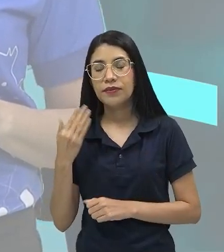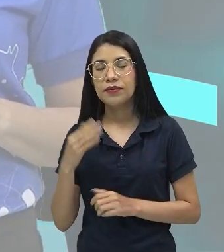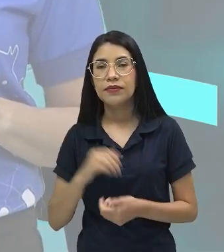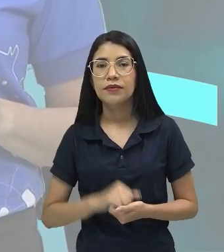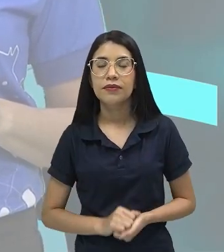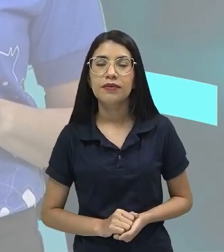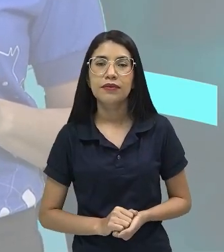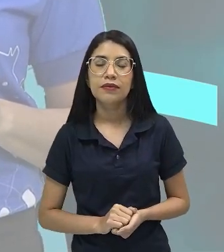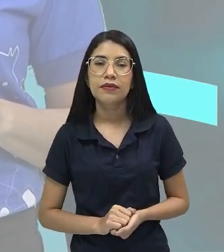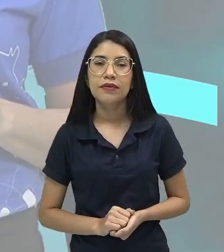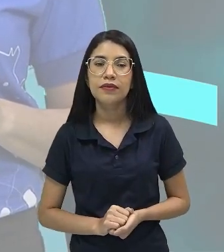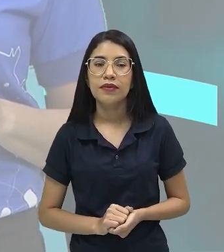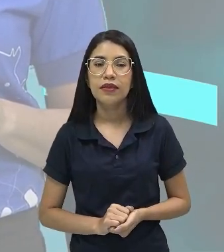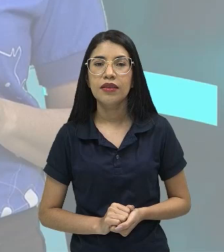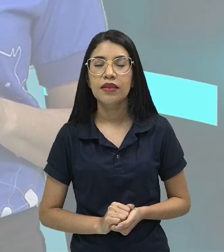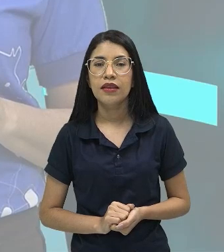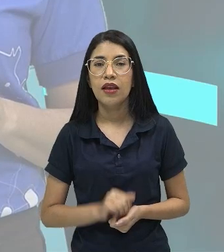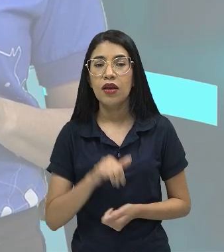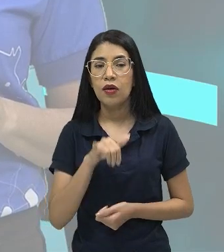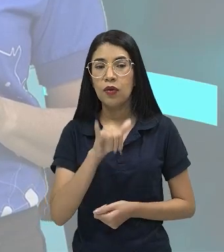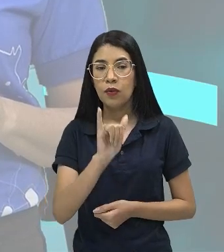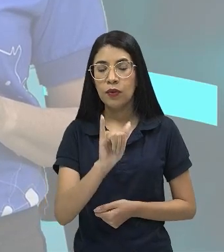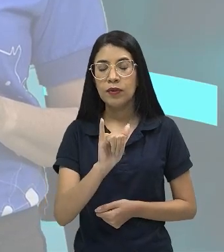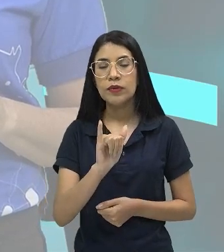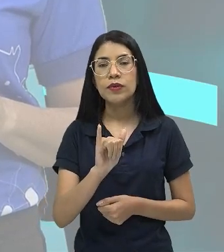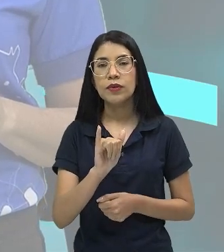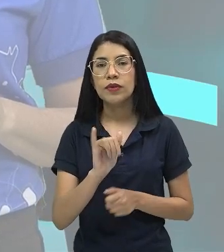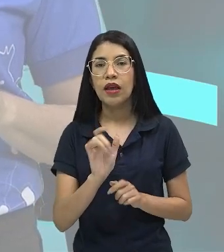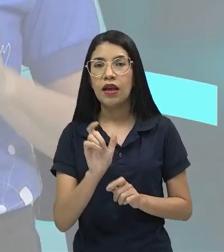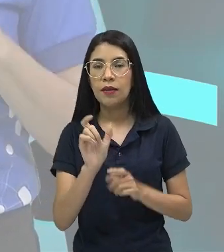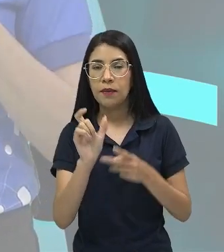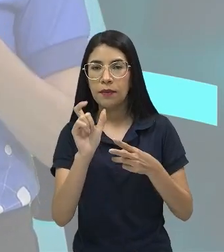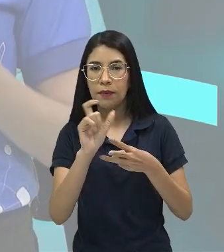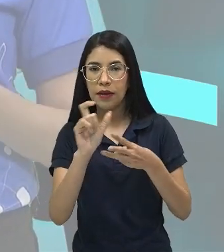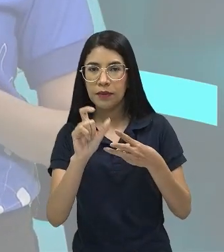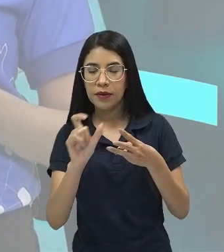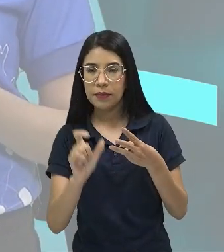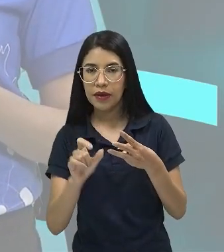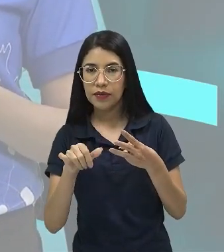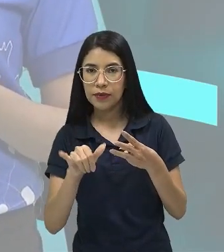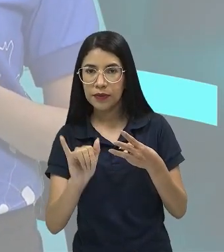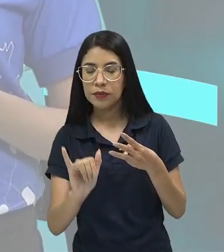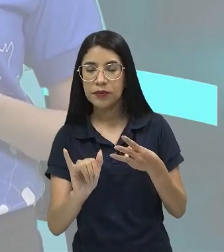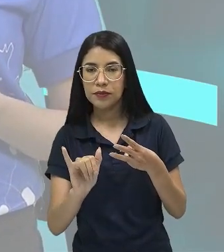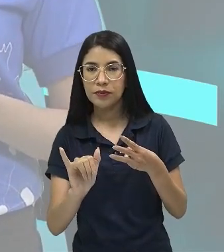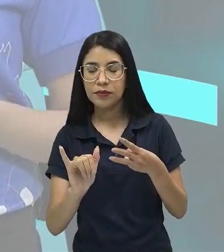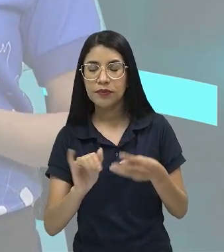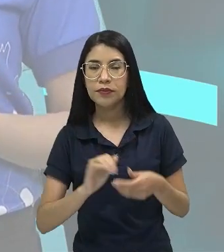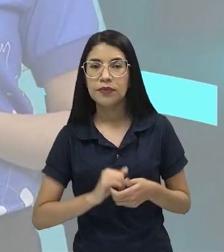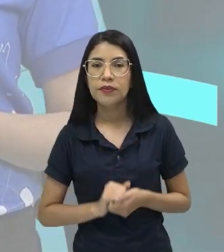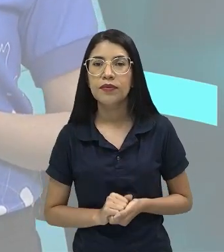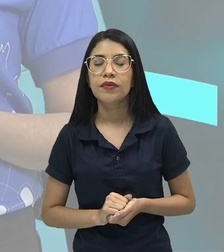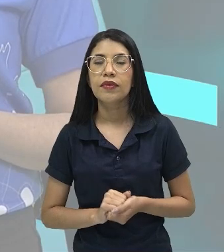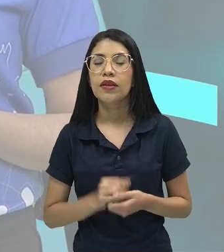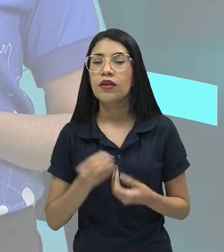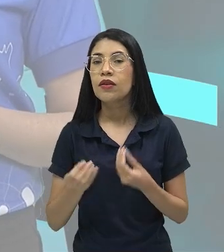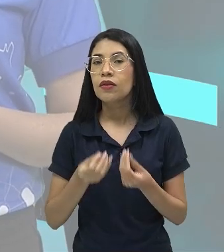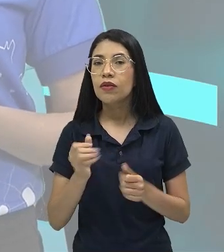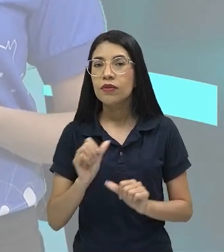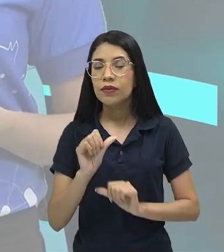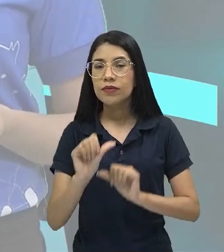só. O que está destaque ali? O Y lá no final de cada um dos verbos. Vamos ver a transformação,